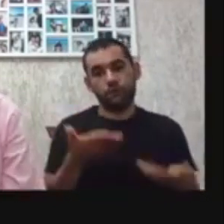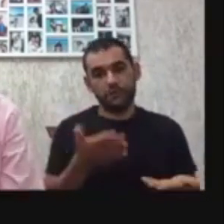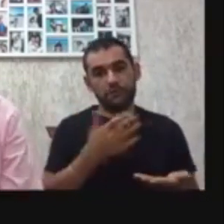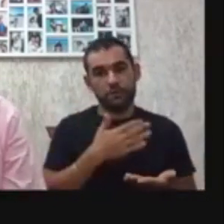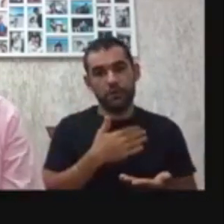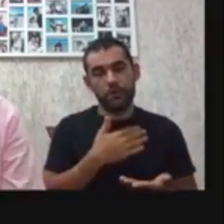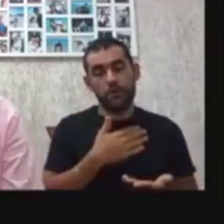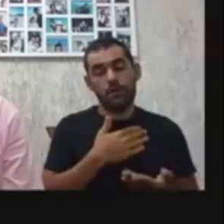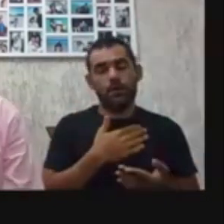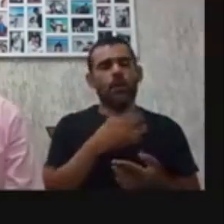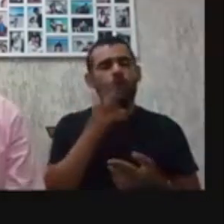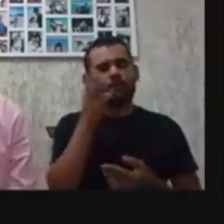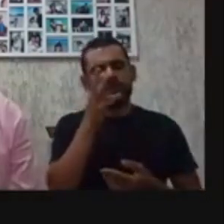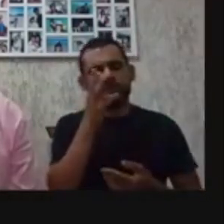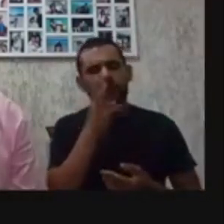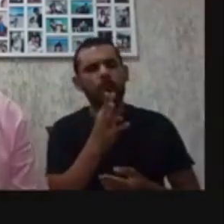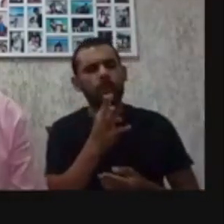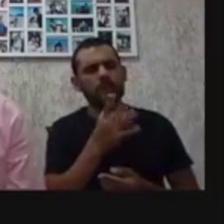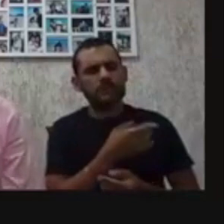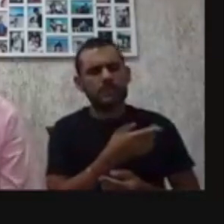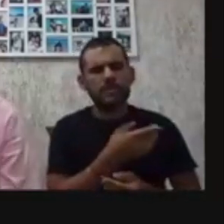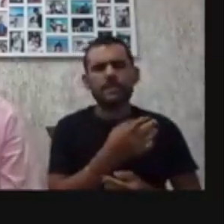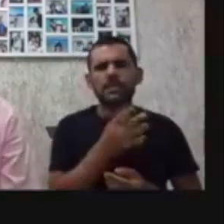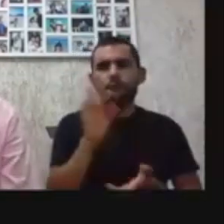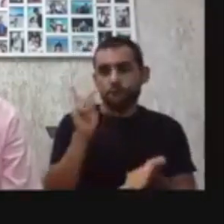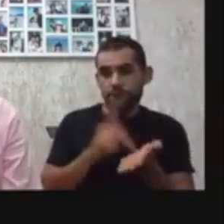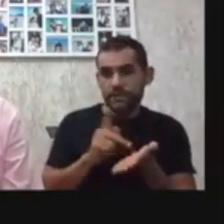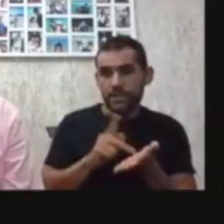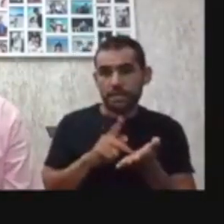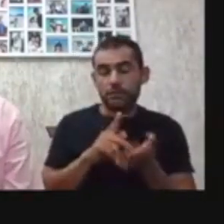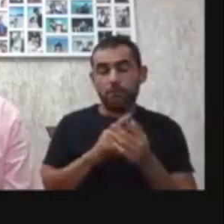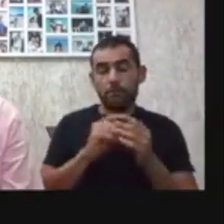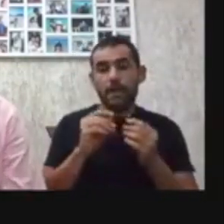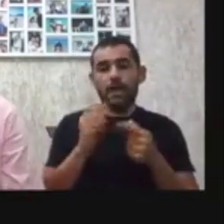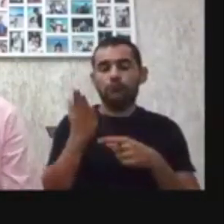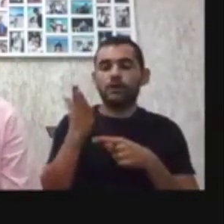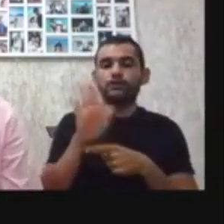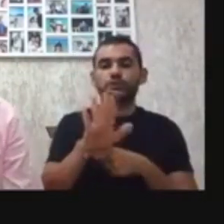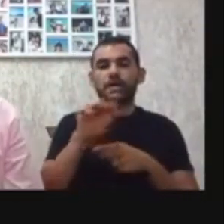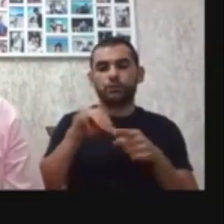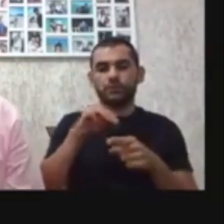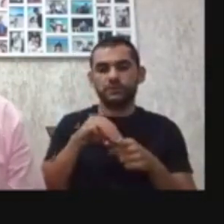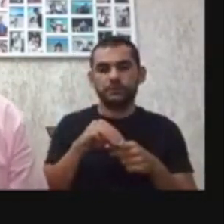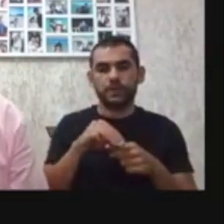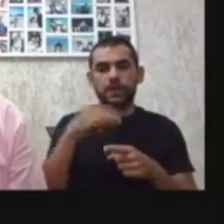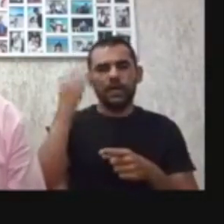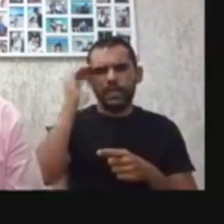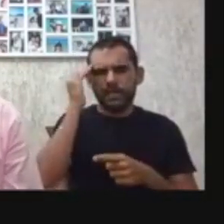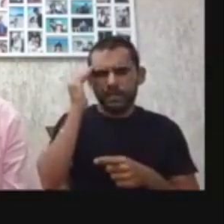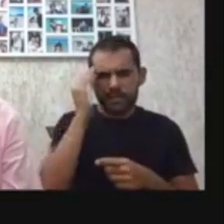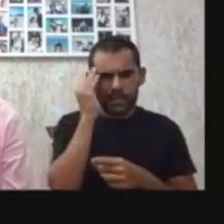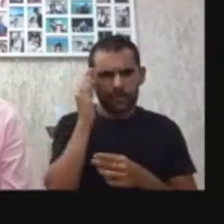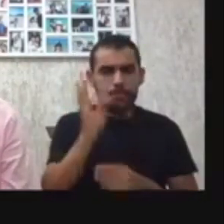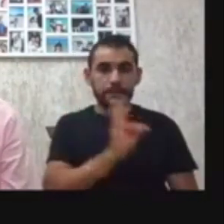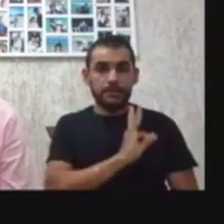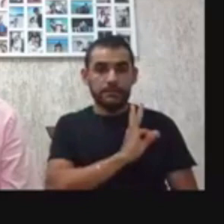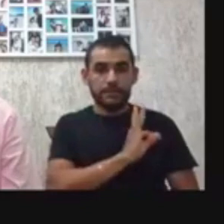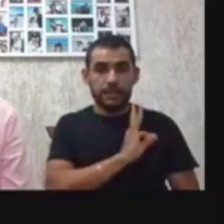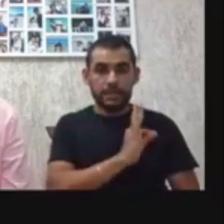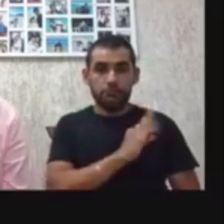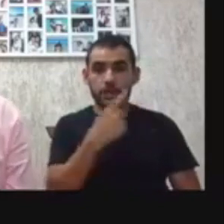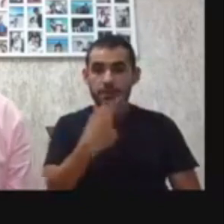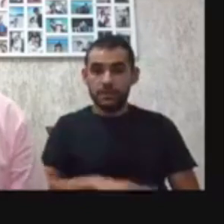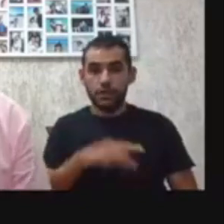observar, conhecer as pessoas, ver o que ela tem de fato para contribuir com o nosso município. E nós temos grandes pessoas técnicas no nosso